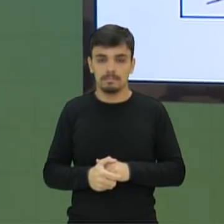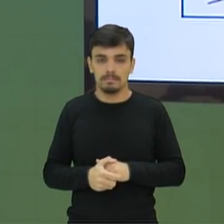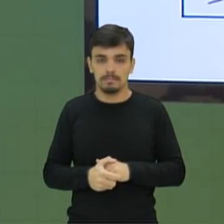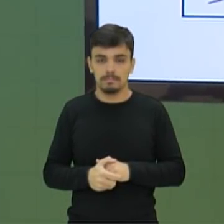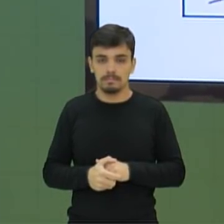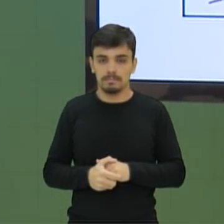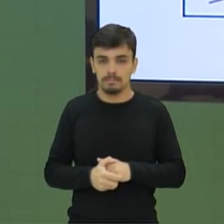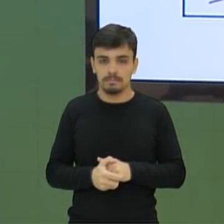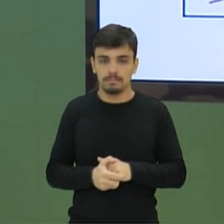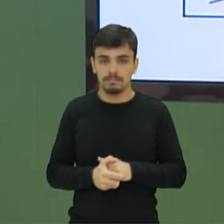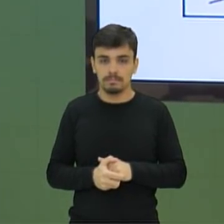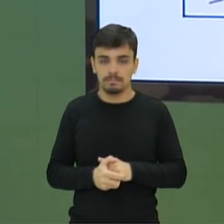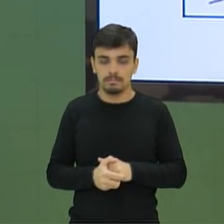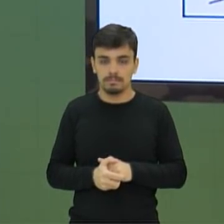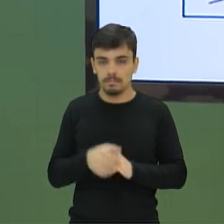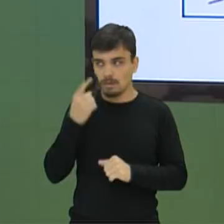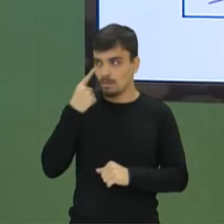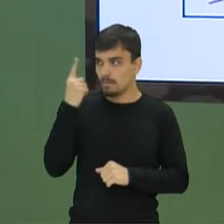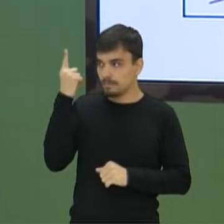happy?